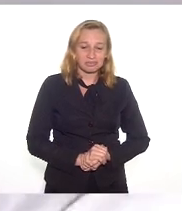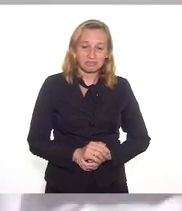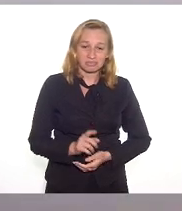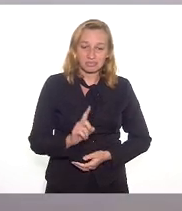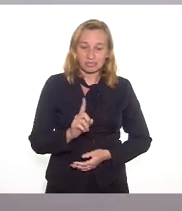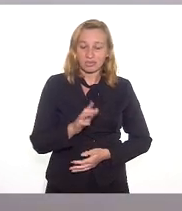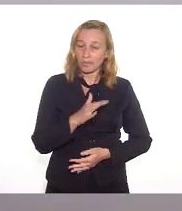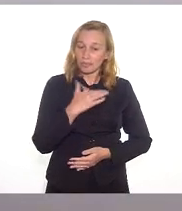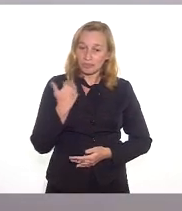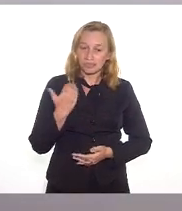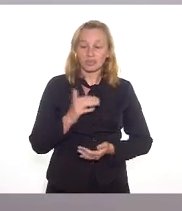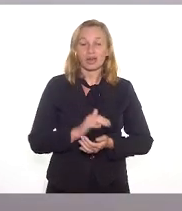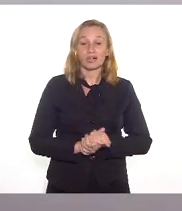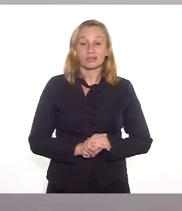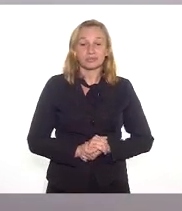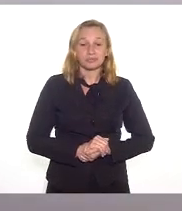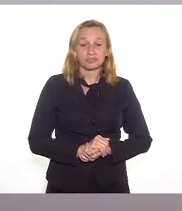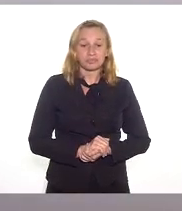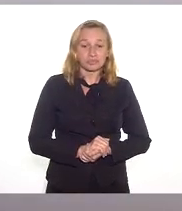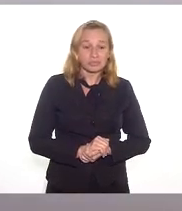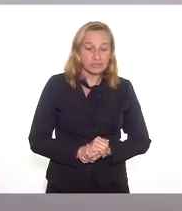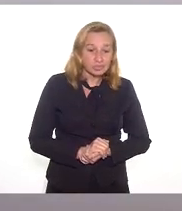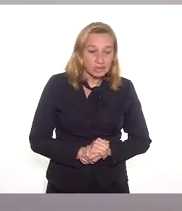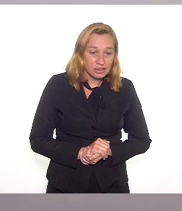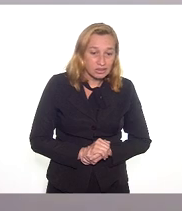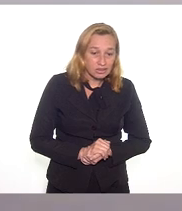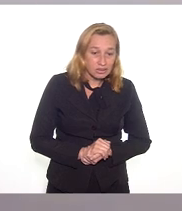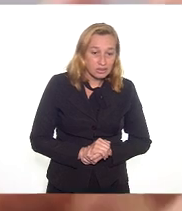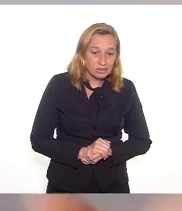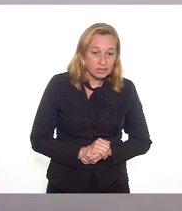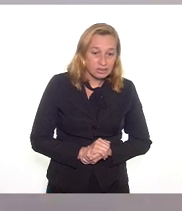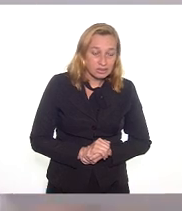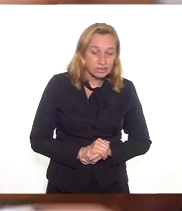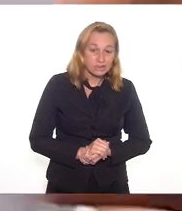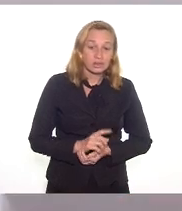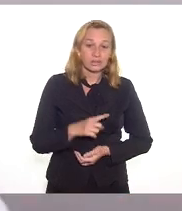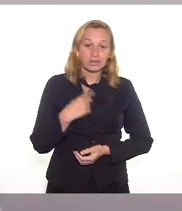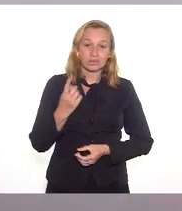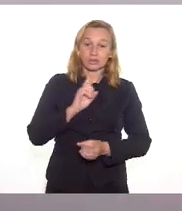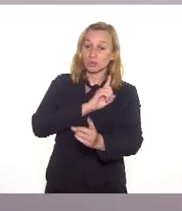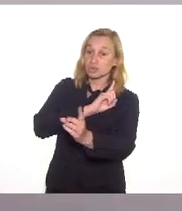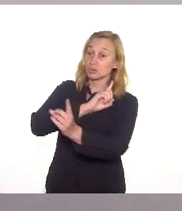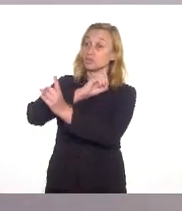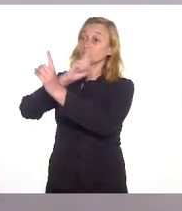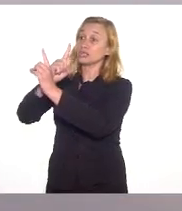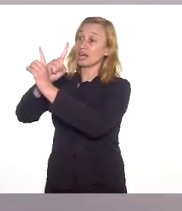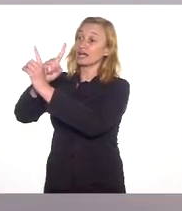se encontrar com o companheiro Nelson Sargento na pátria